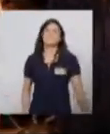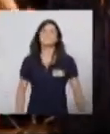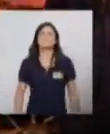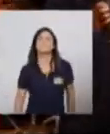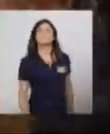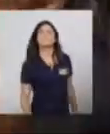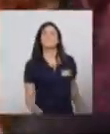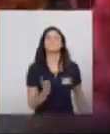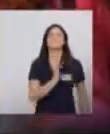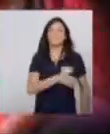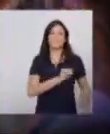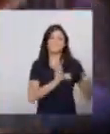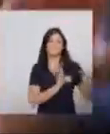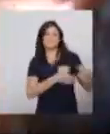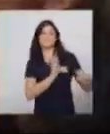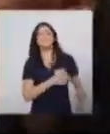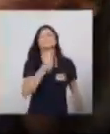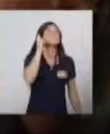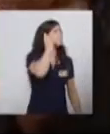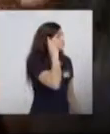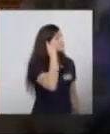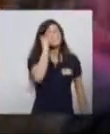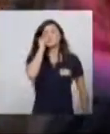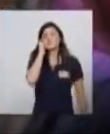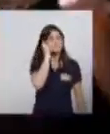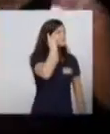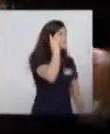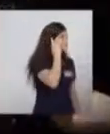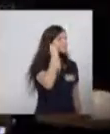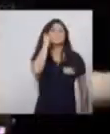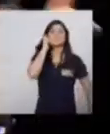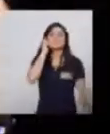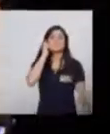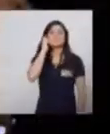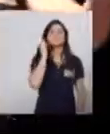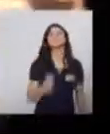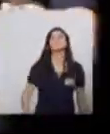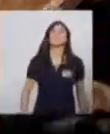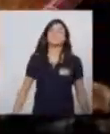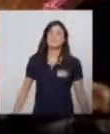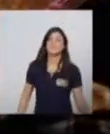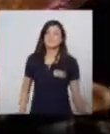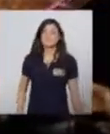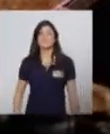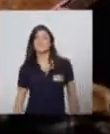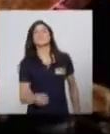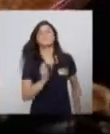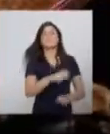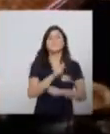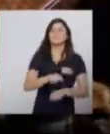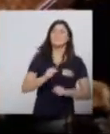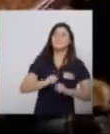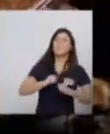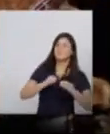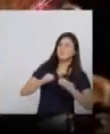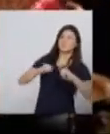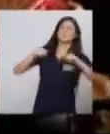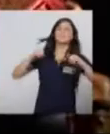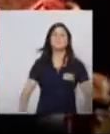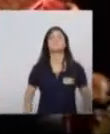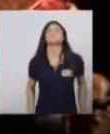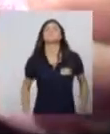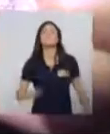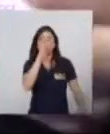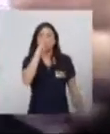Meu coração não é surdo Música Música